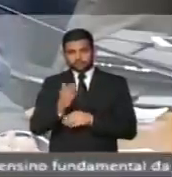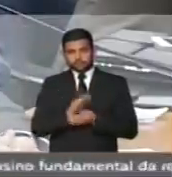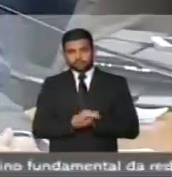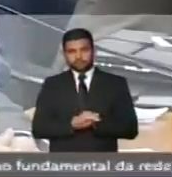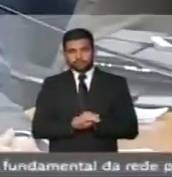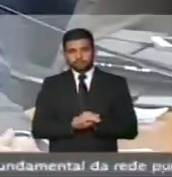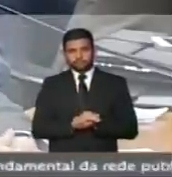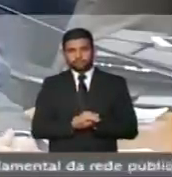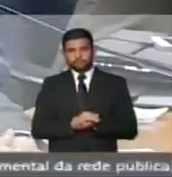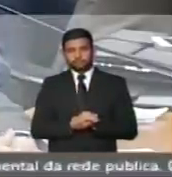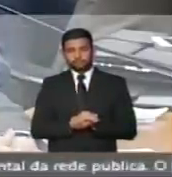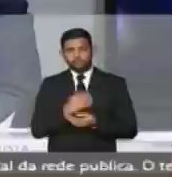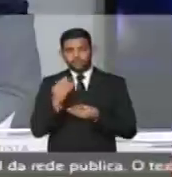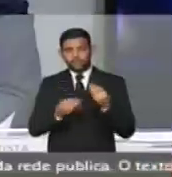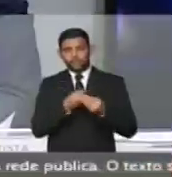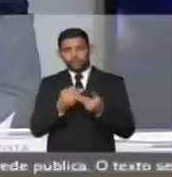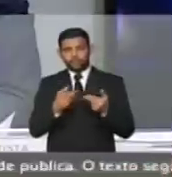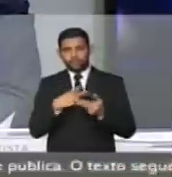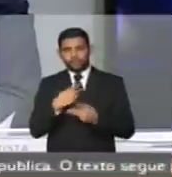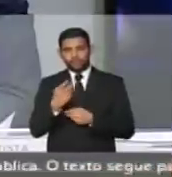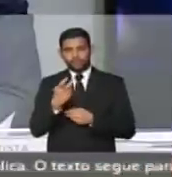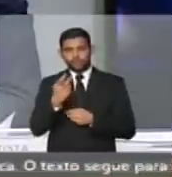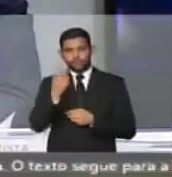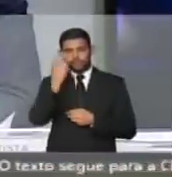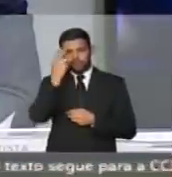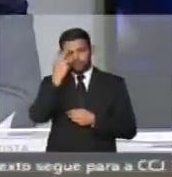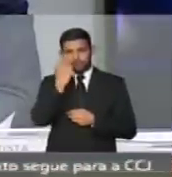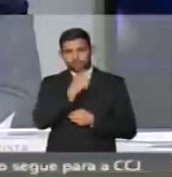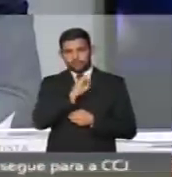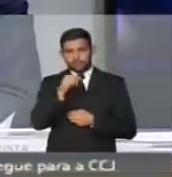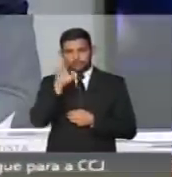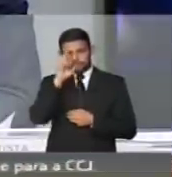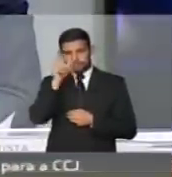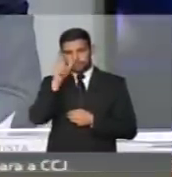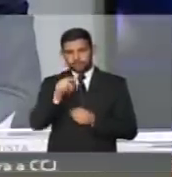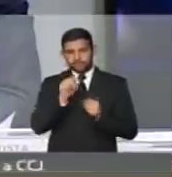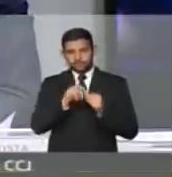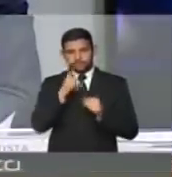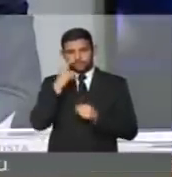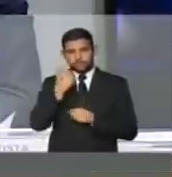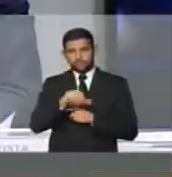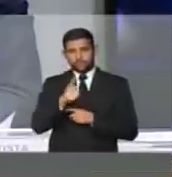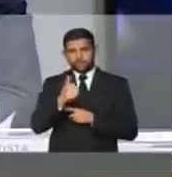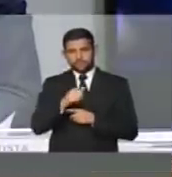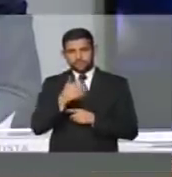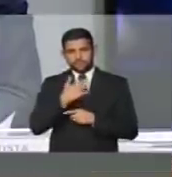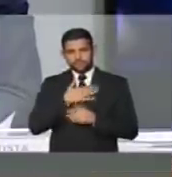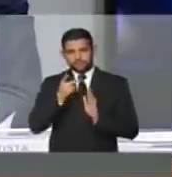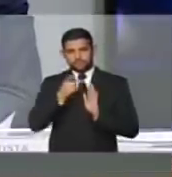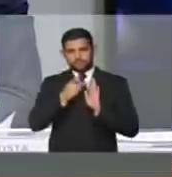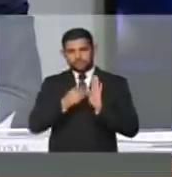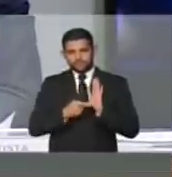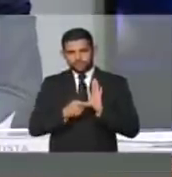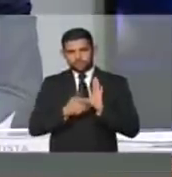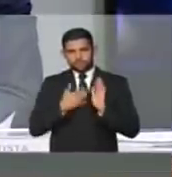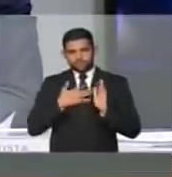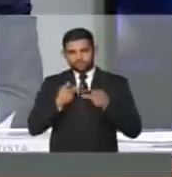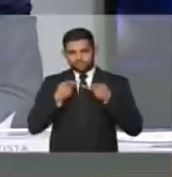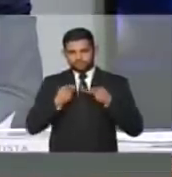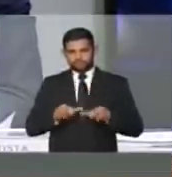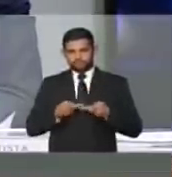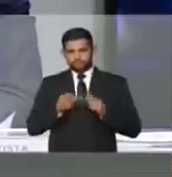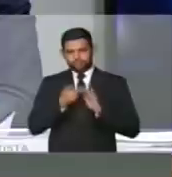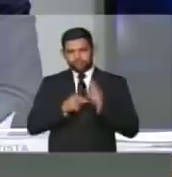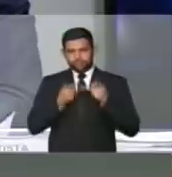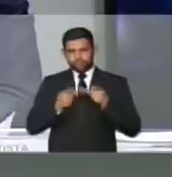Olha, como cultura, e se Vossa Excelência fizer uma avaliação dos meus projetos,